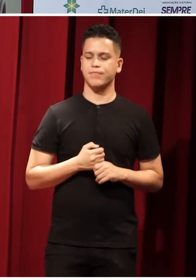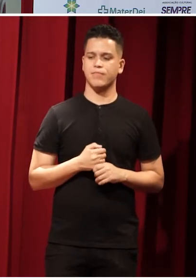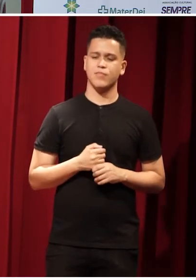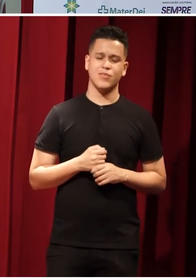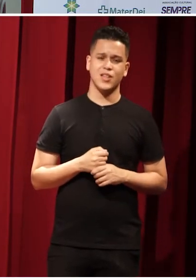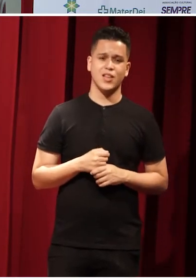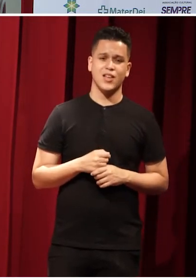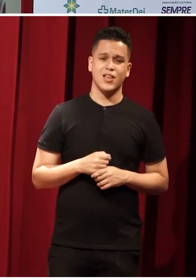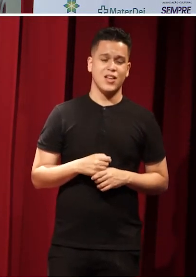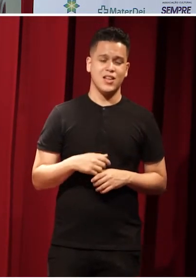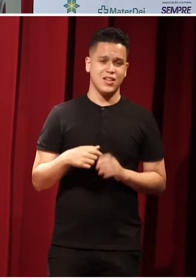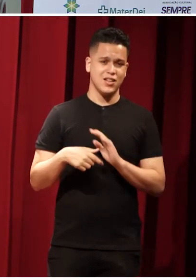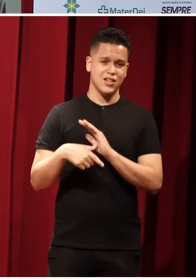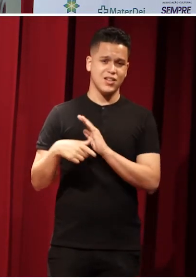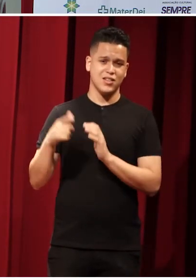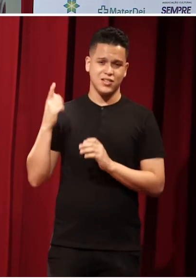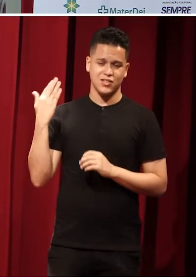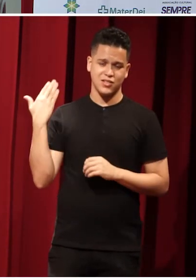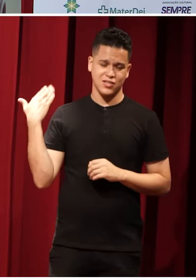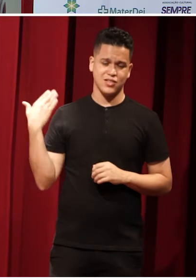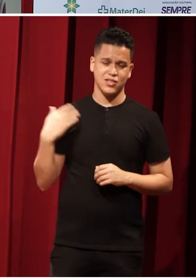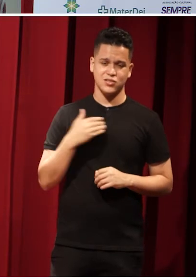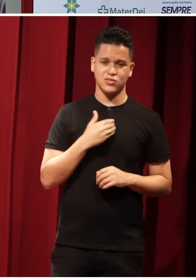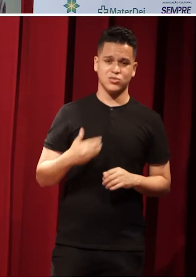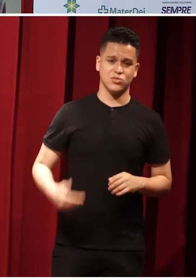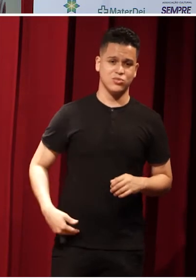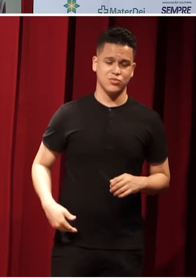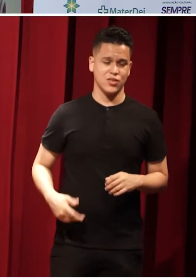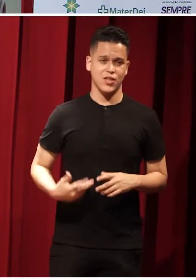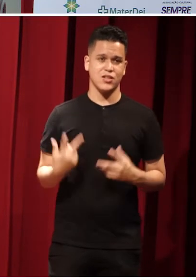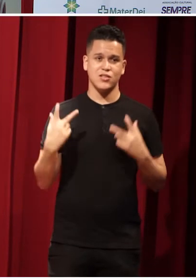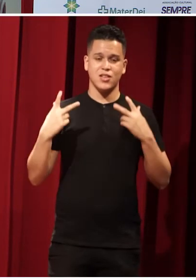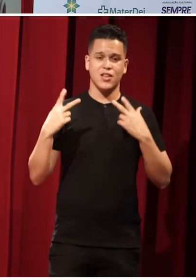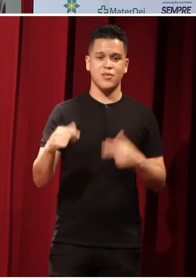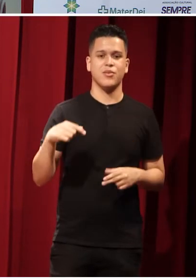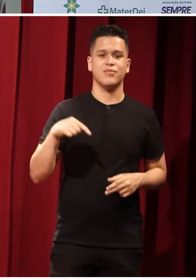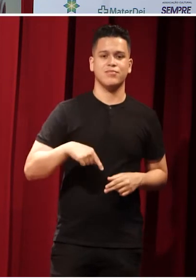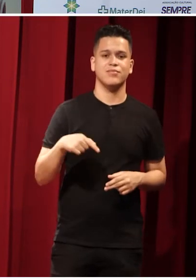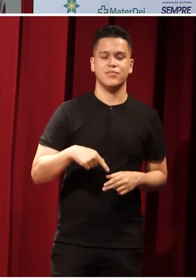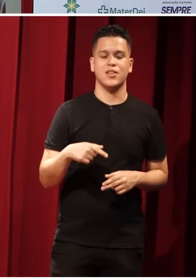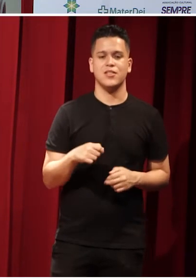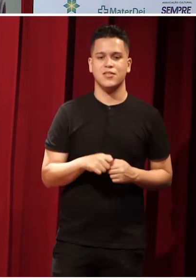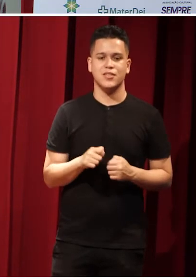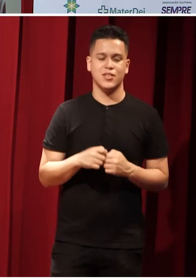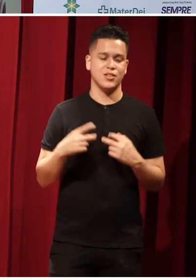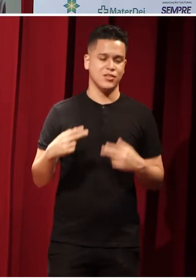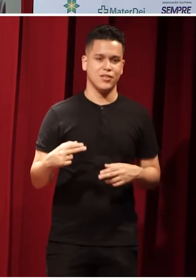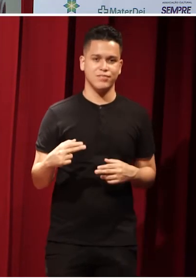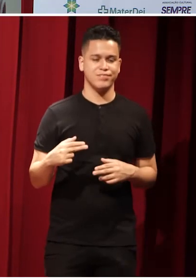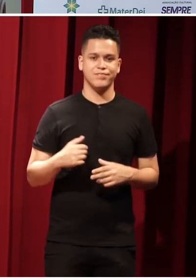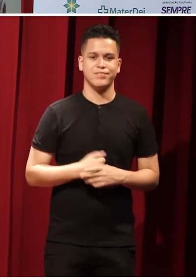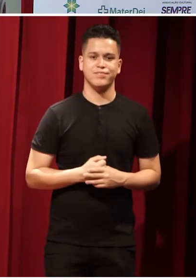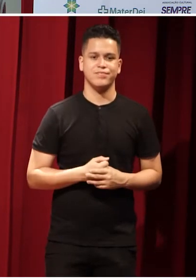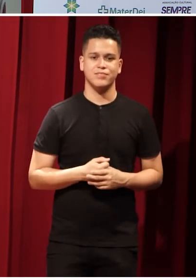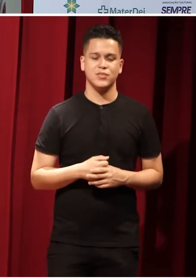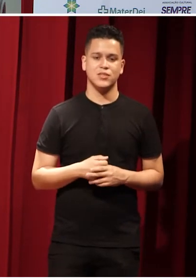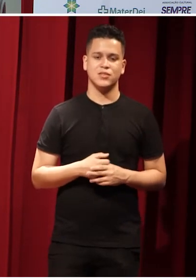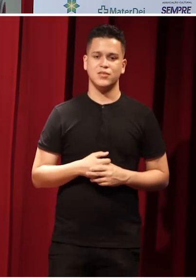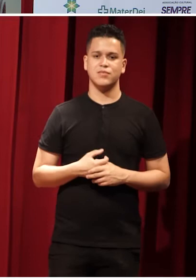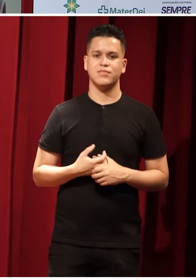nenhum governo anterior ao atual chegou ao ponto que o governo atual chegou,